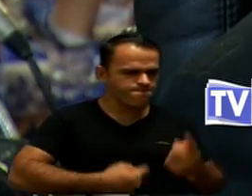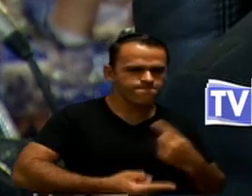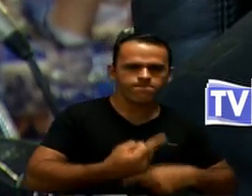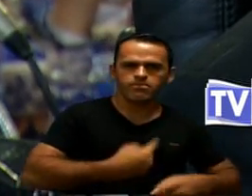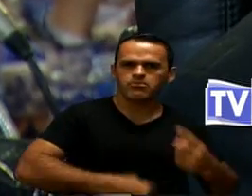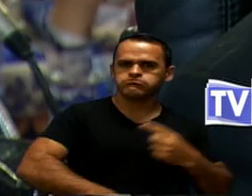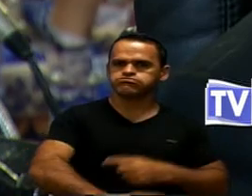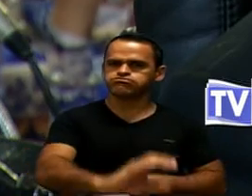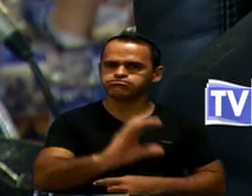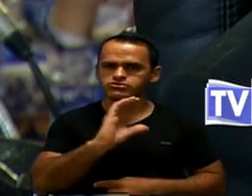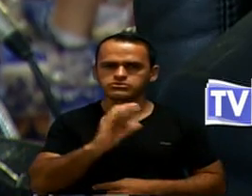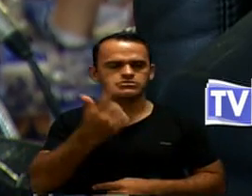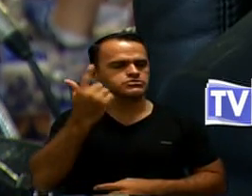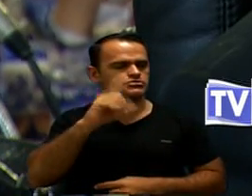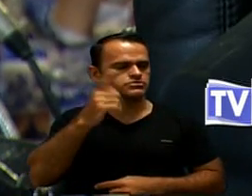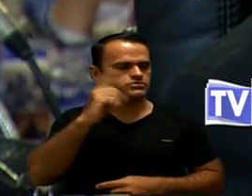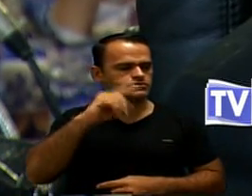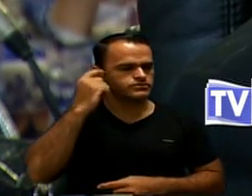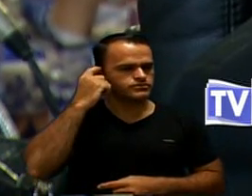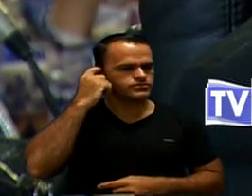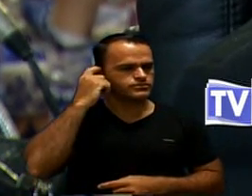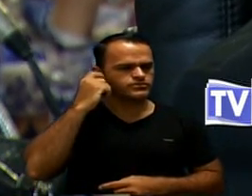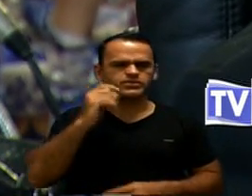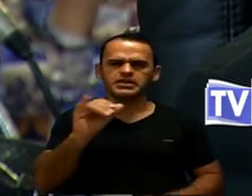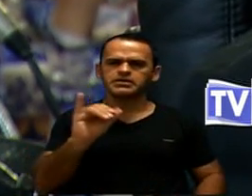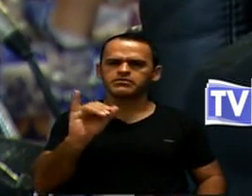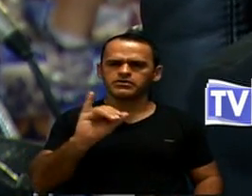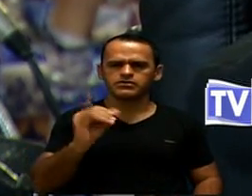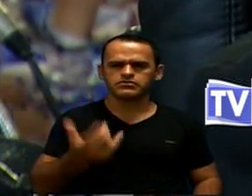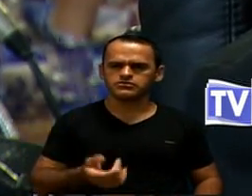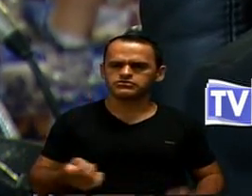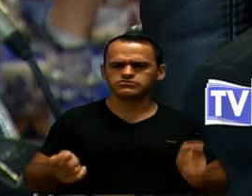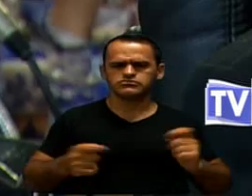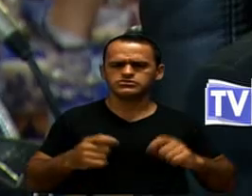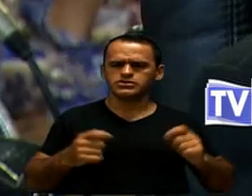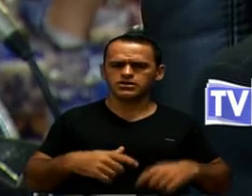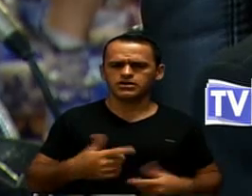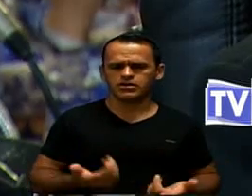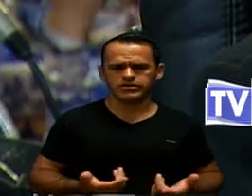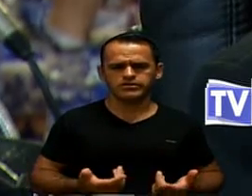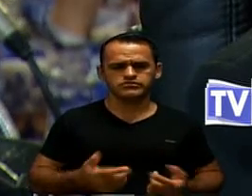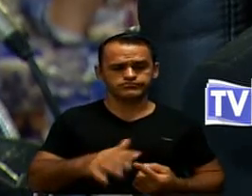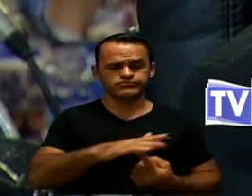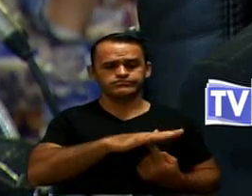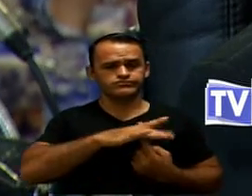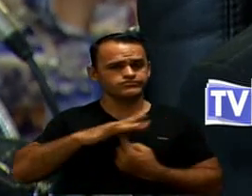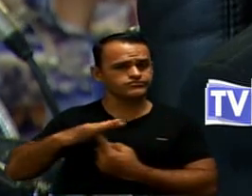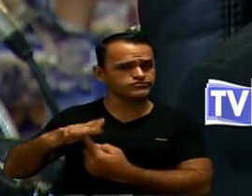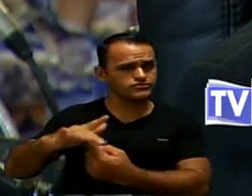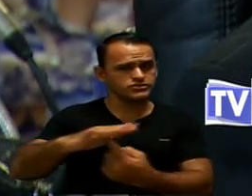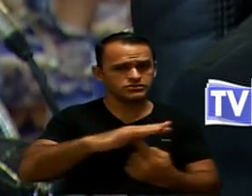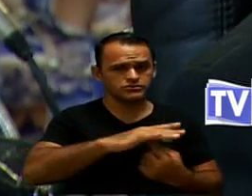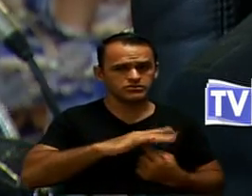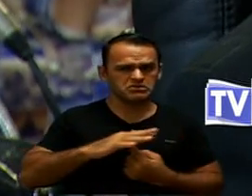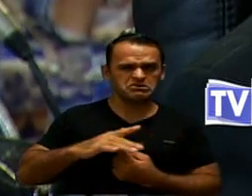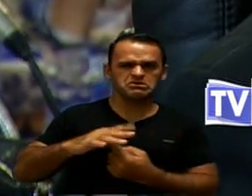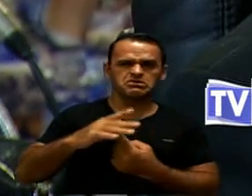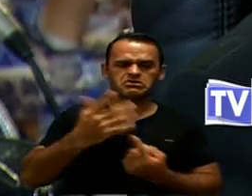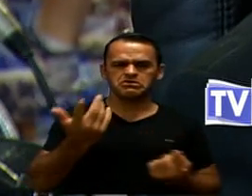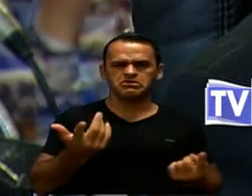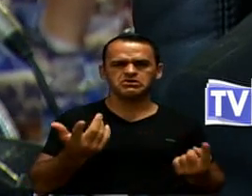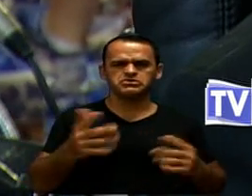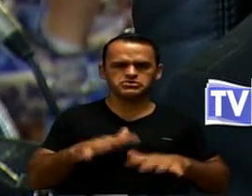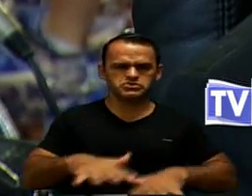aterro de Iperó. Para eles é cômodo isso, impacta o meio ambiente e é a segunda ou